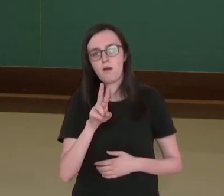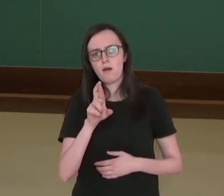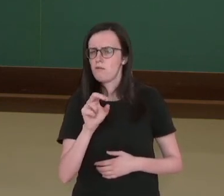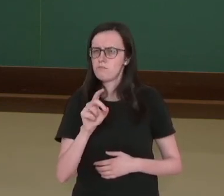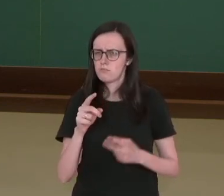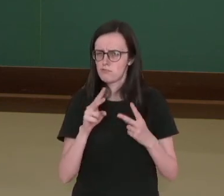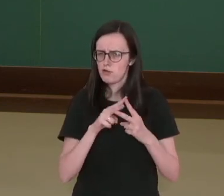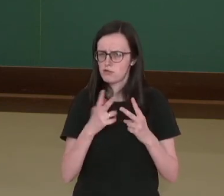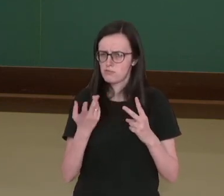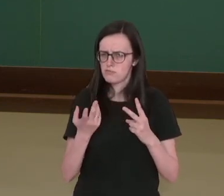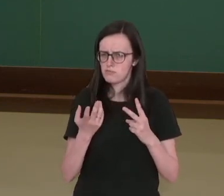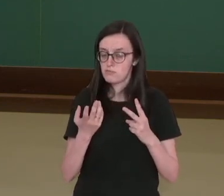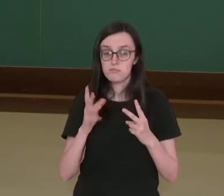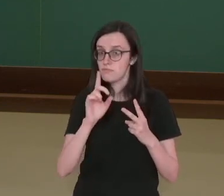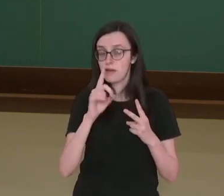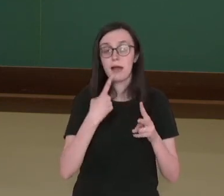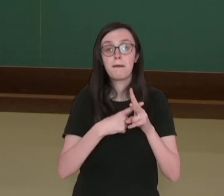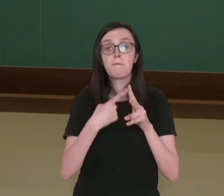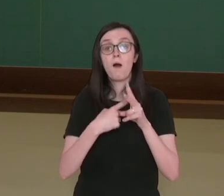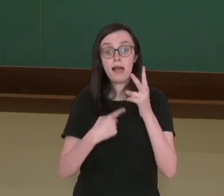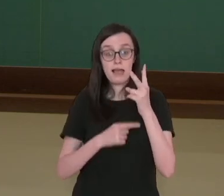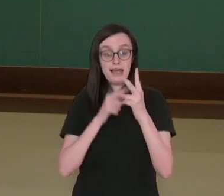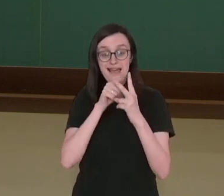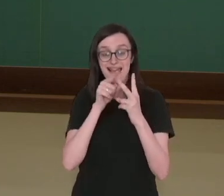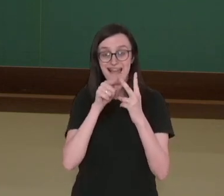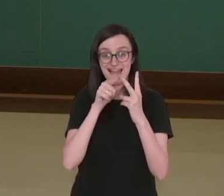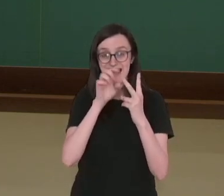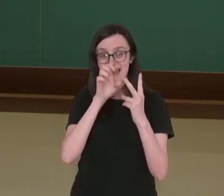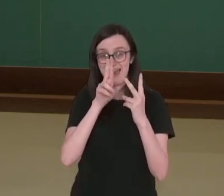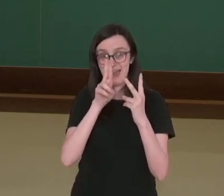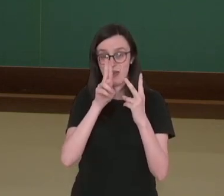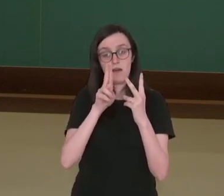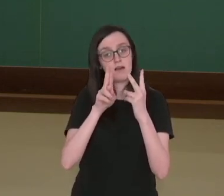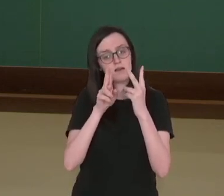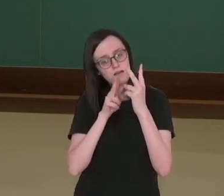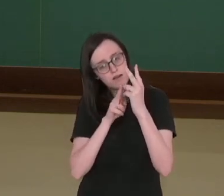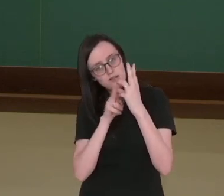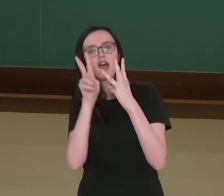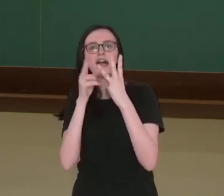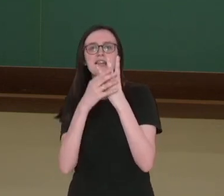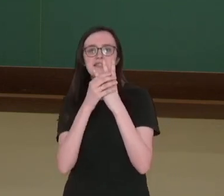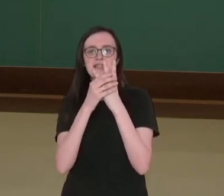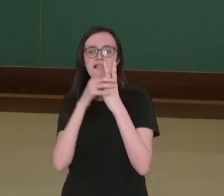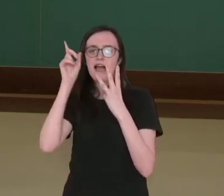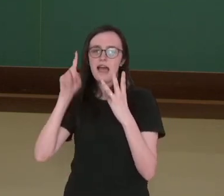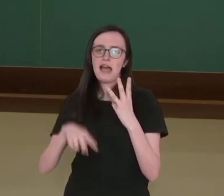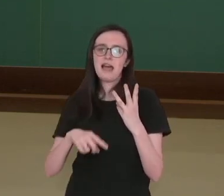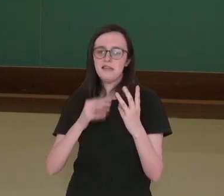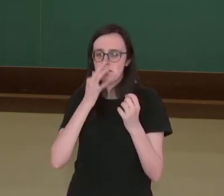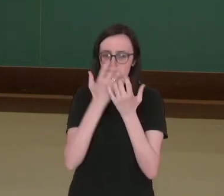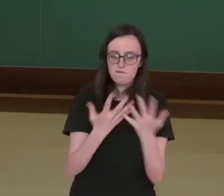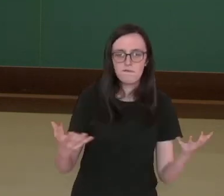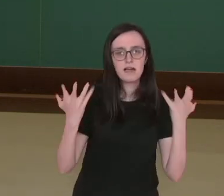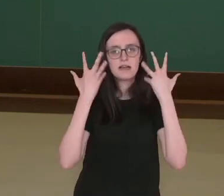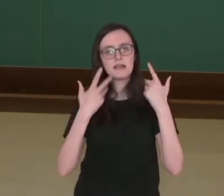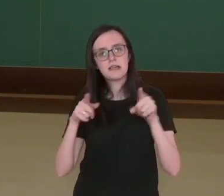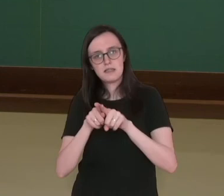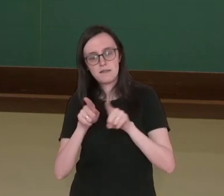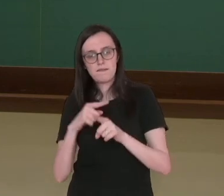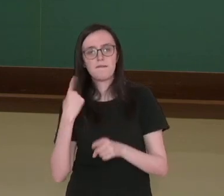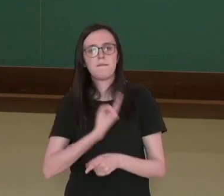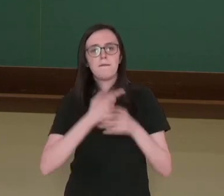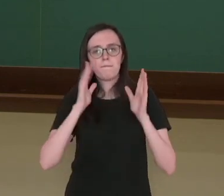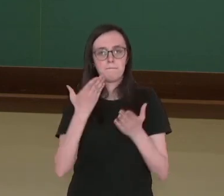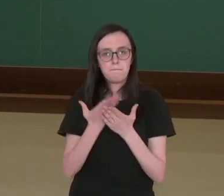são 2? Não, é porque a célula eucarionte é dividida em 2. Célula vegetal e célula animal. Então, nós vimos